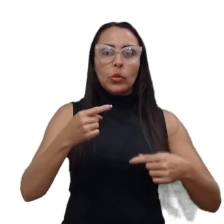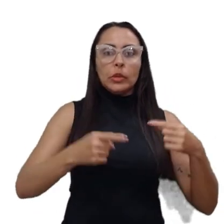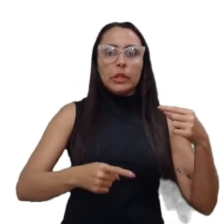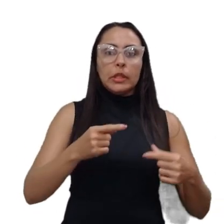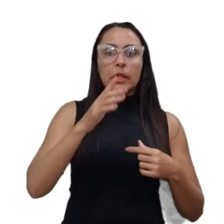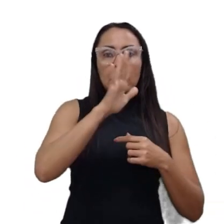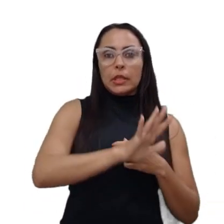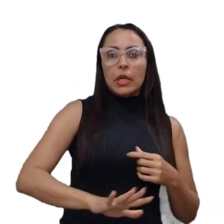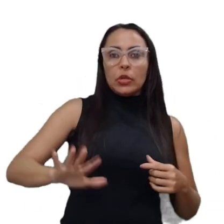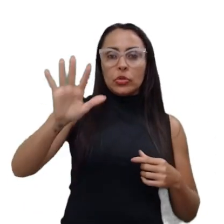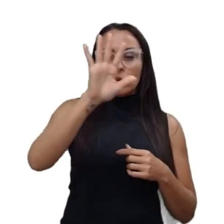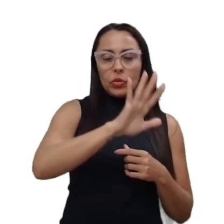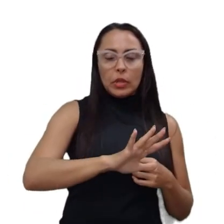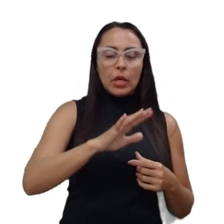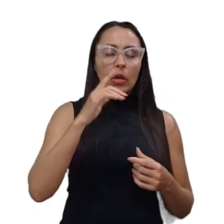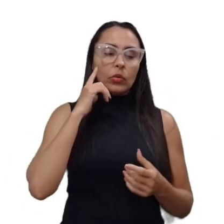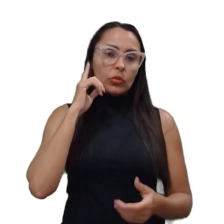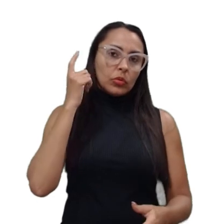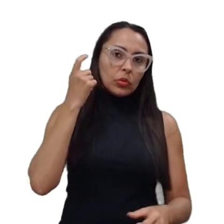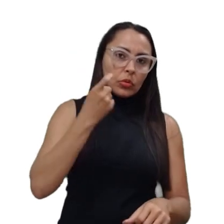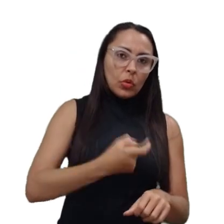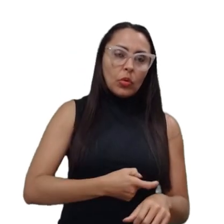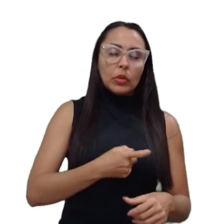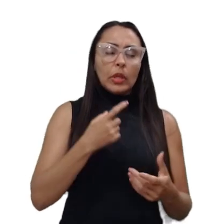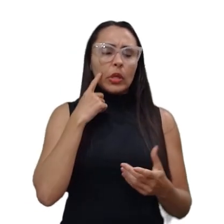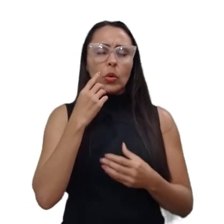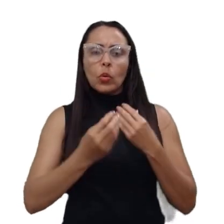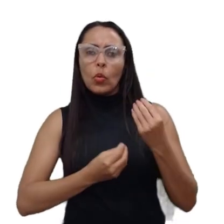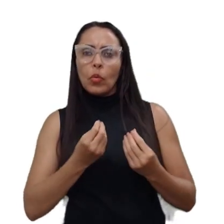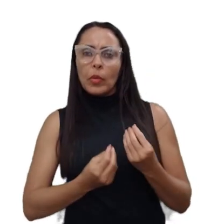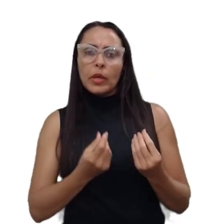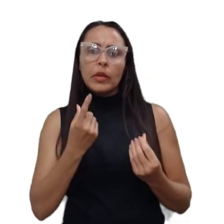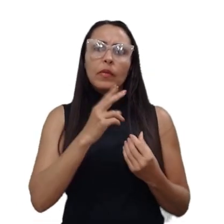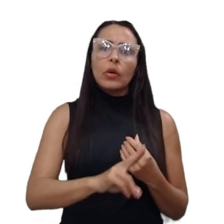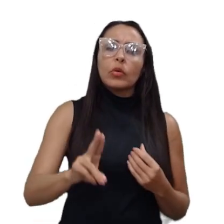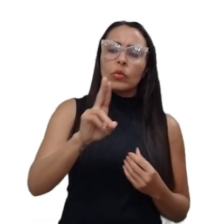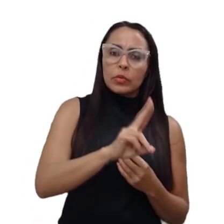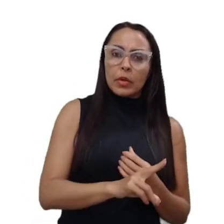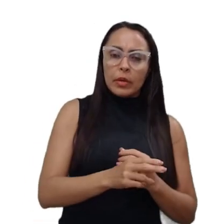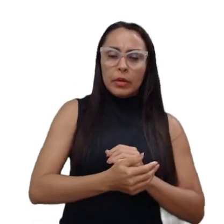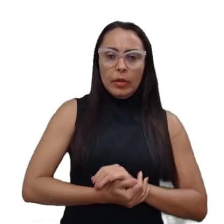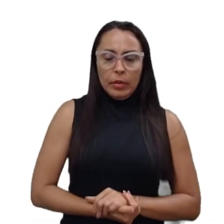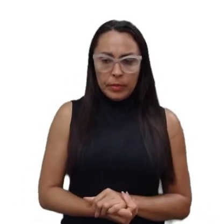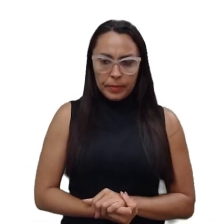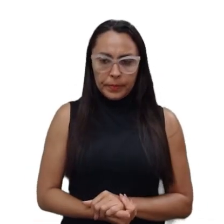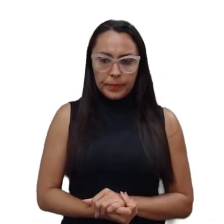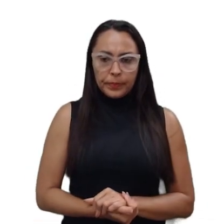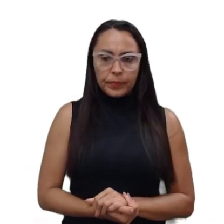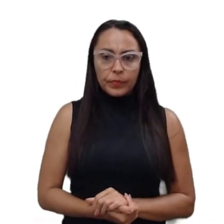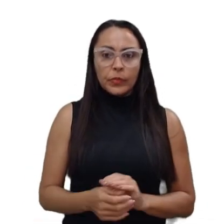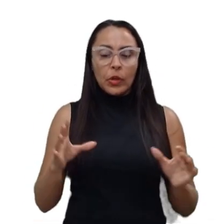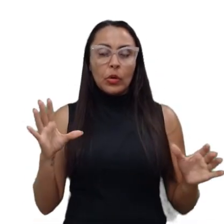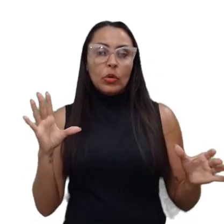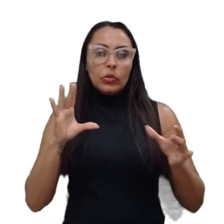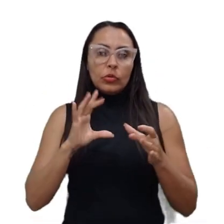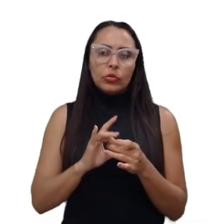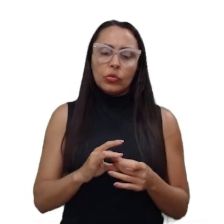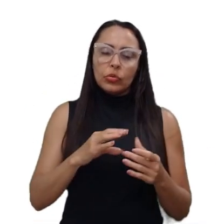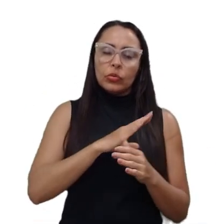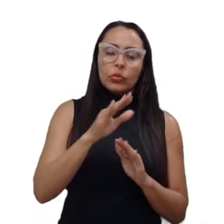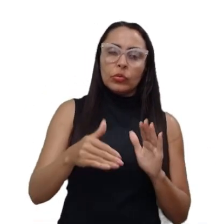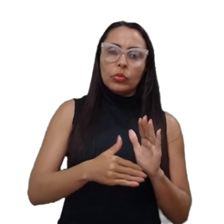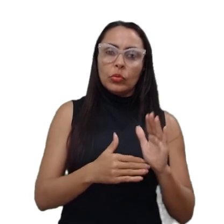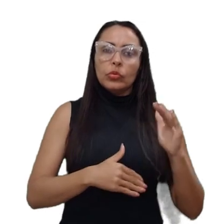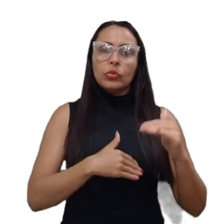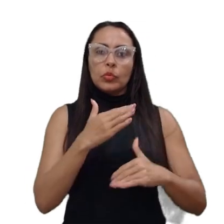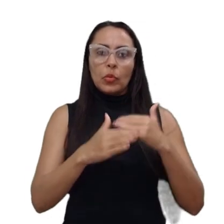resíduos sólidos. E principalmente como é que você vai usar isso? Junto com todos os